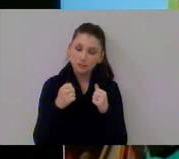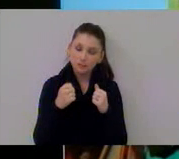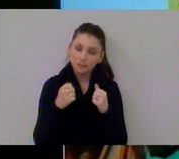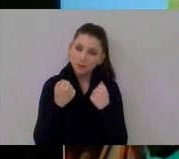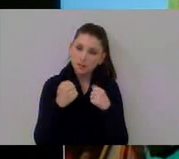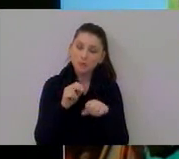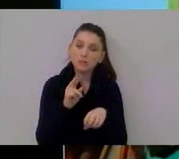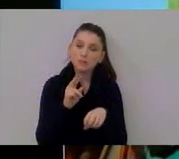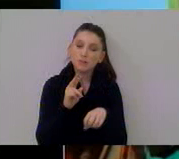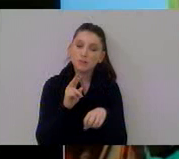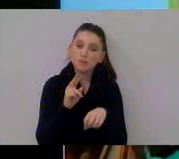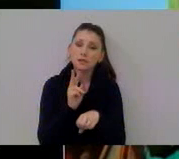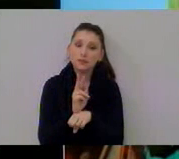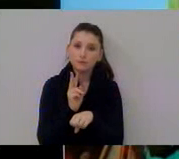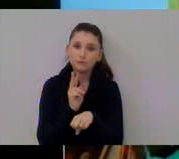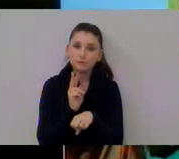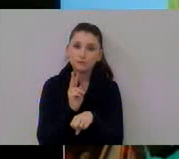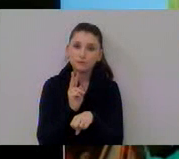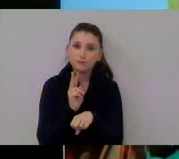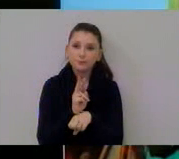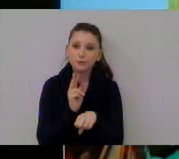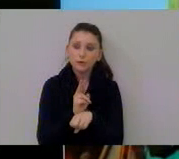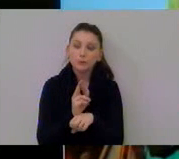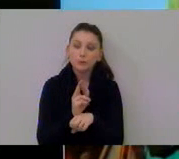consequentemente, da violência.